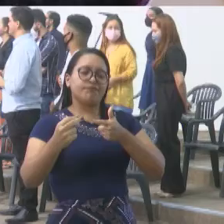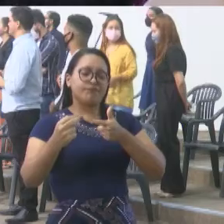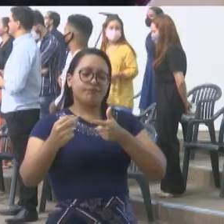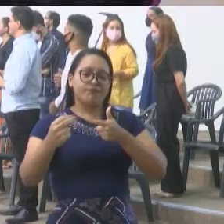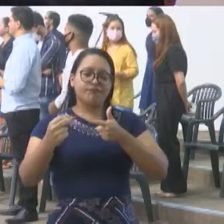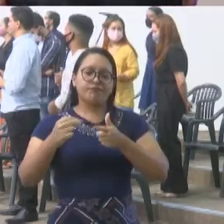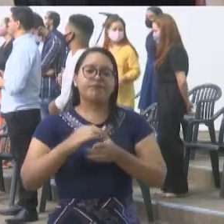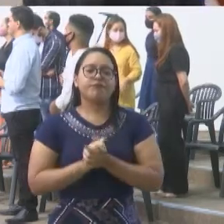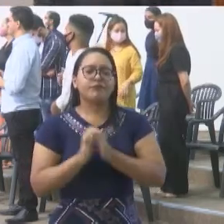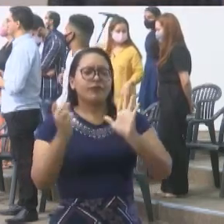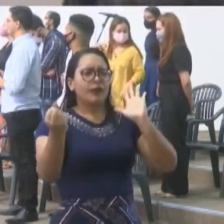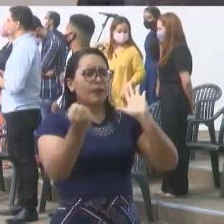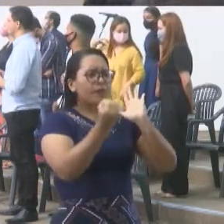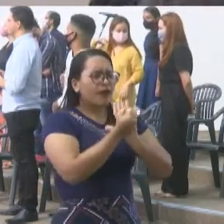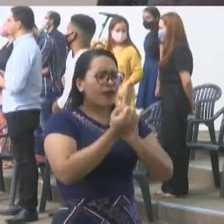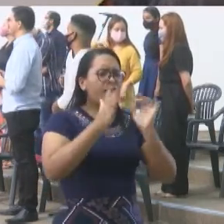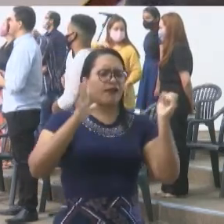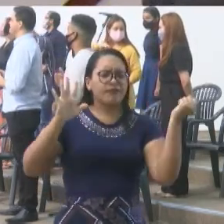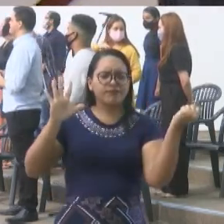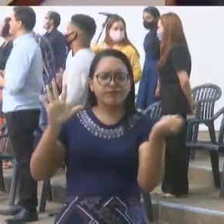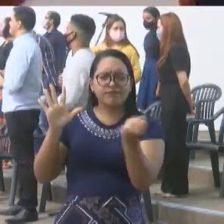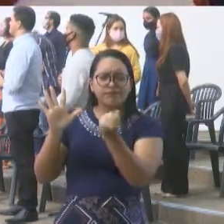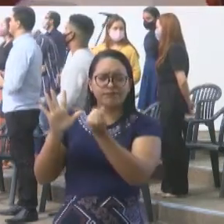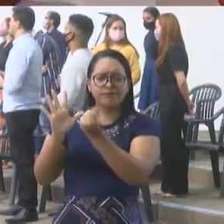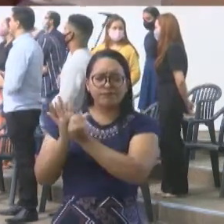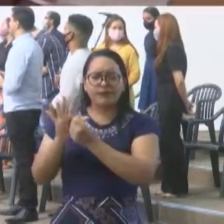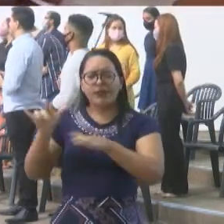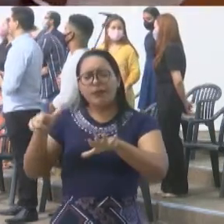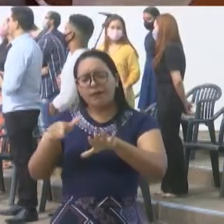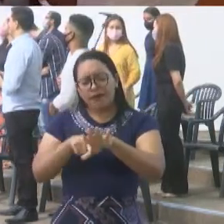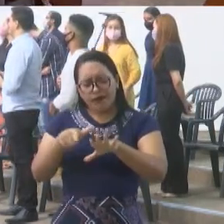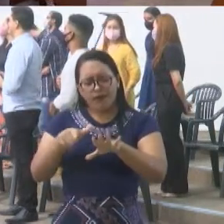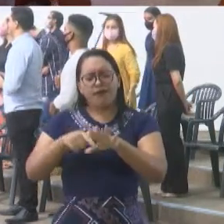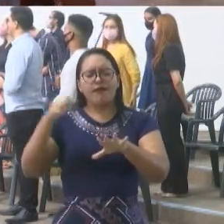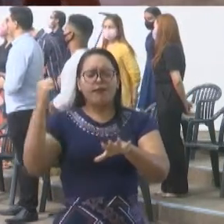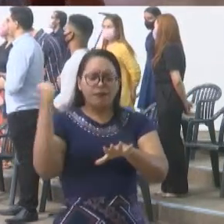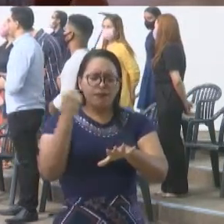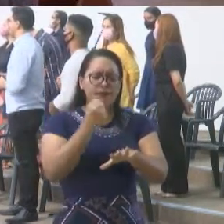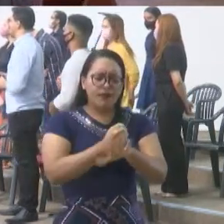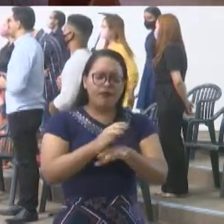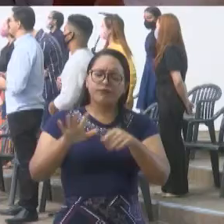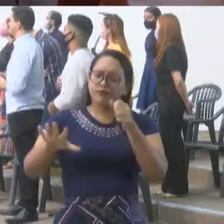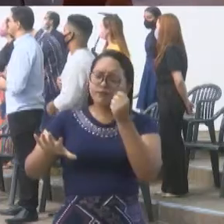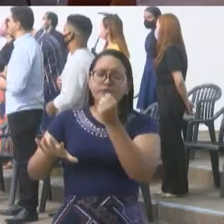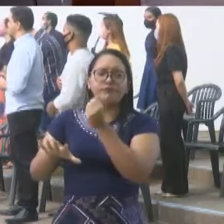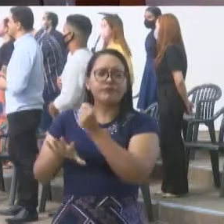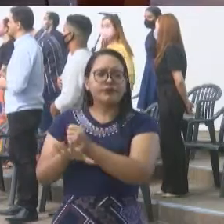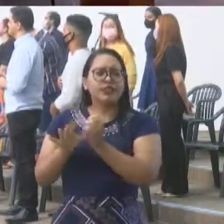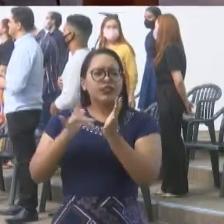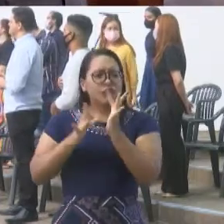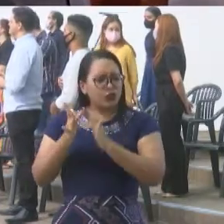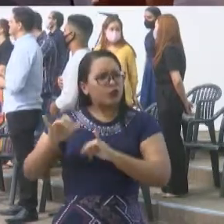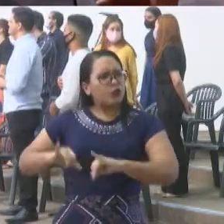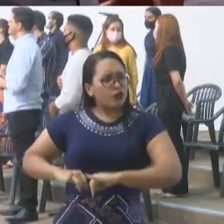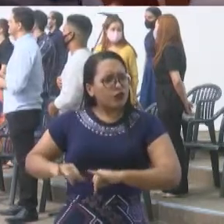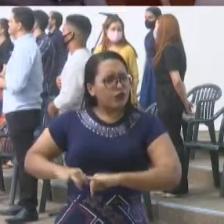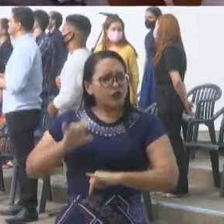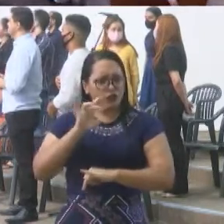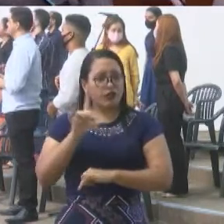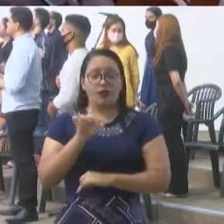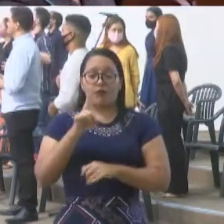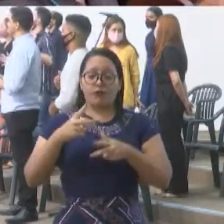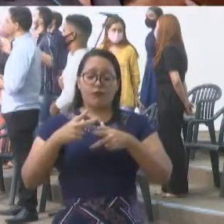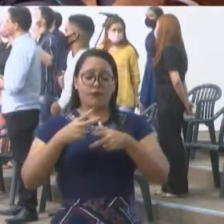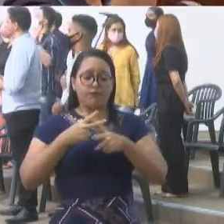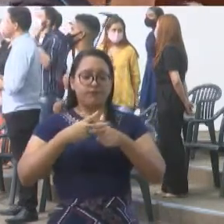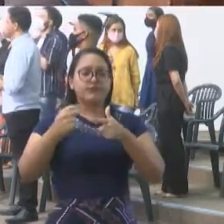Prego nas mãos, cravo nos pés. Ele não está só sofrendo, ele está vencendo o pecado e